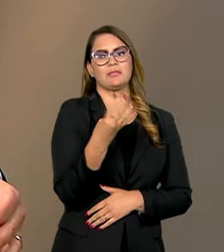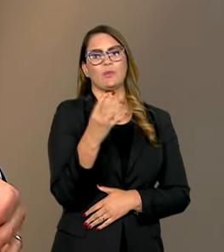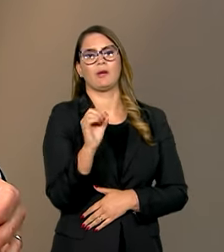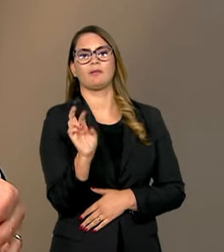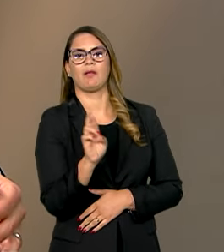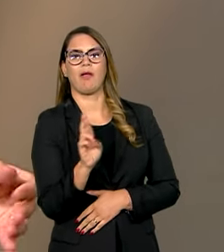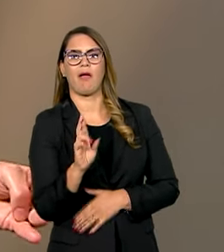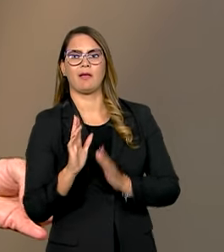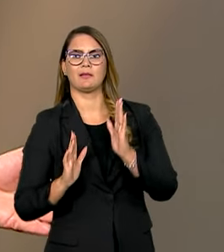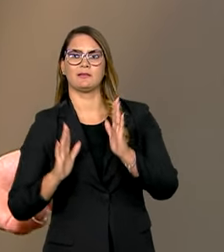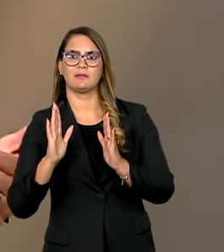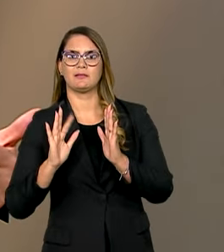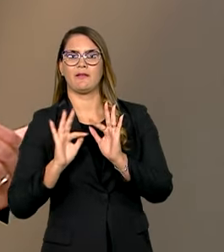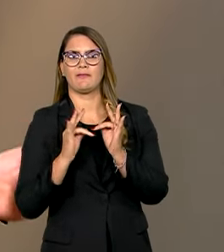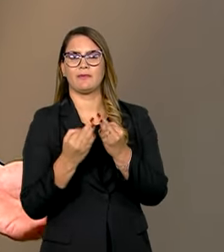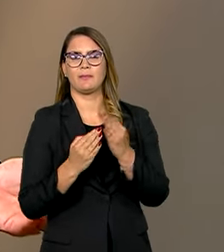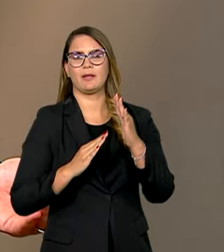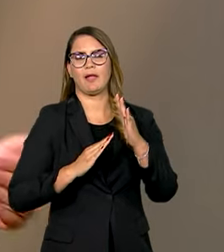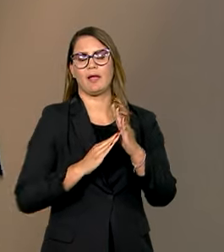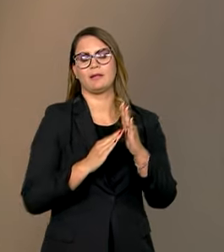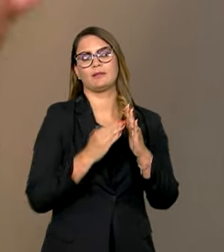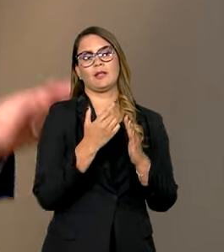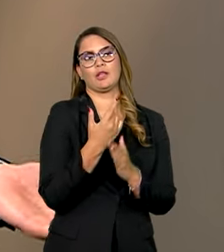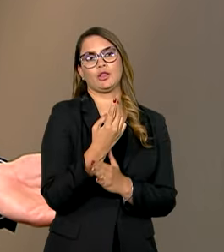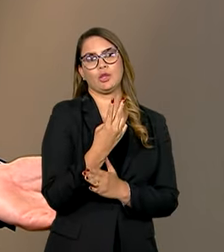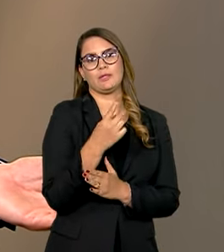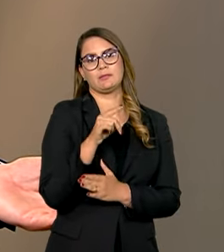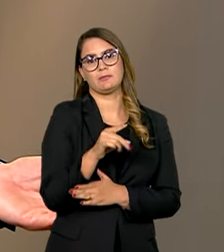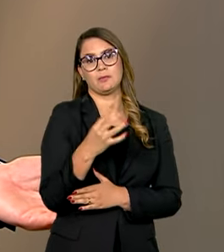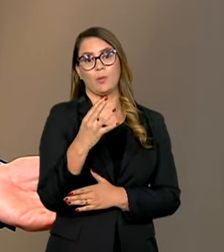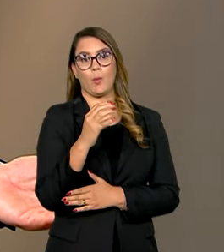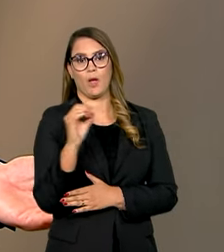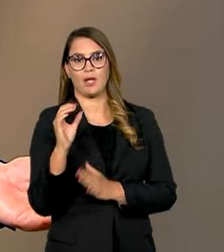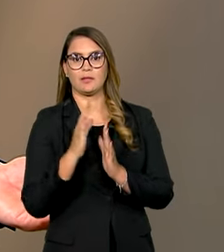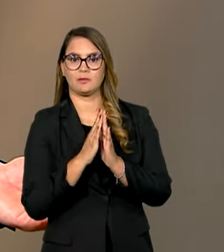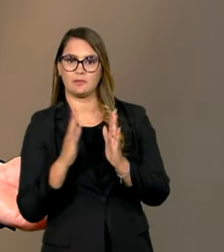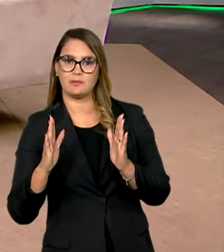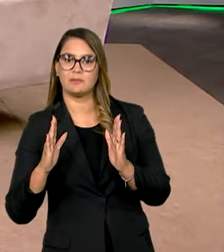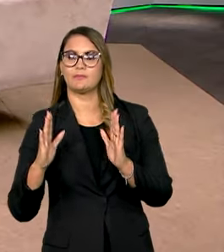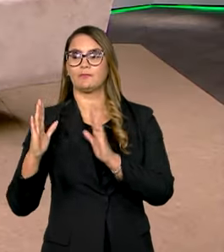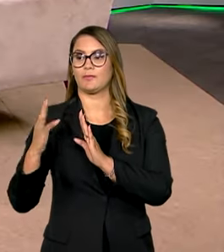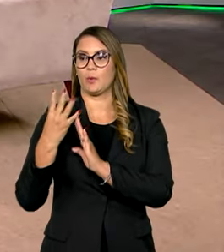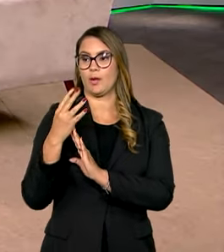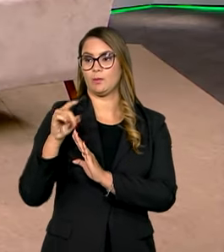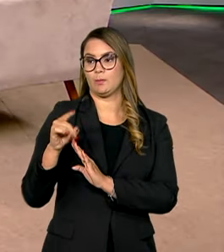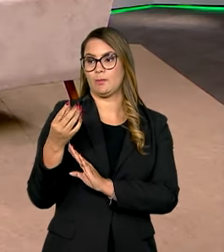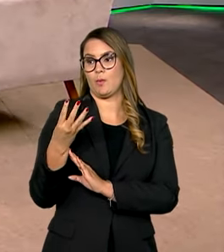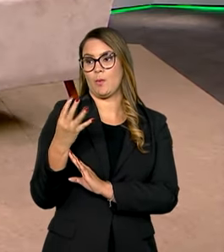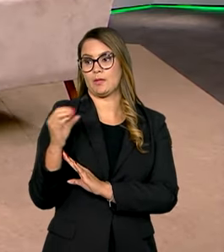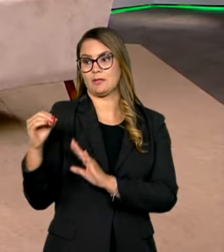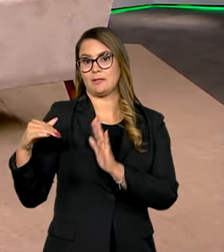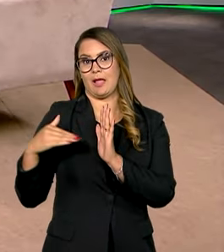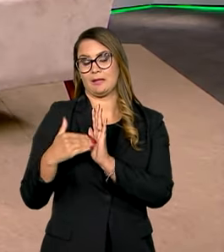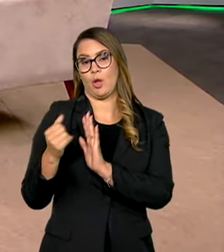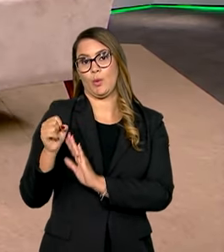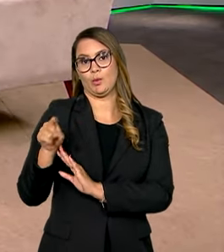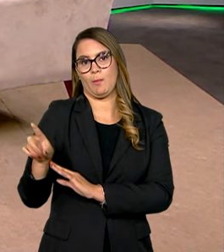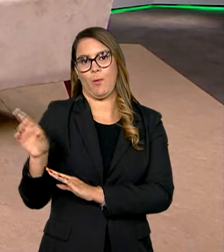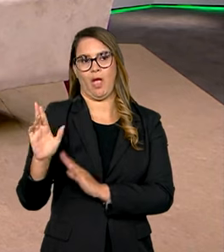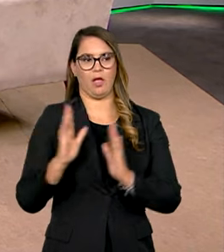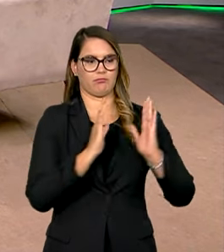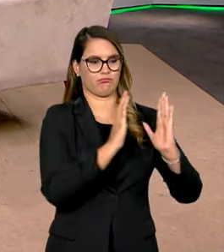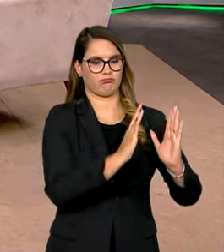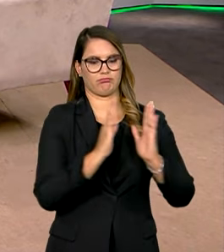Famílias do faixa 2, que são aquelas famílias que ganham até R$ 4.400. E as famílias do faixa 3, que ganham de R$ 4.400 até R$ 8.000. Então, nós